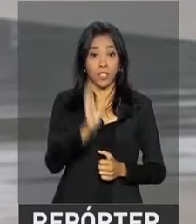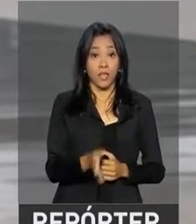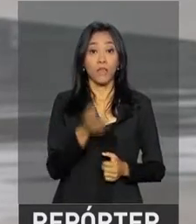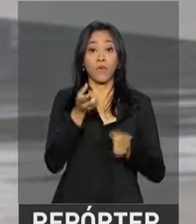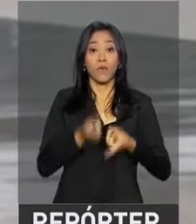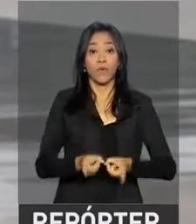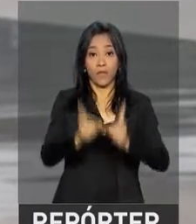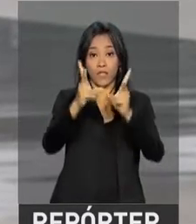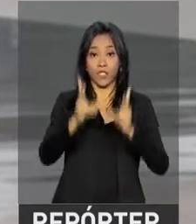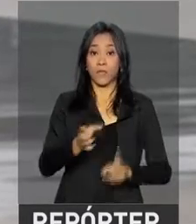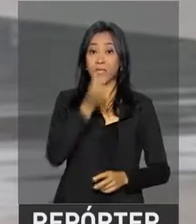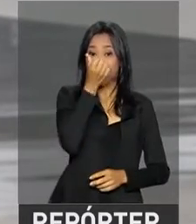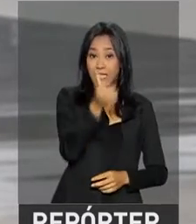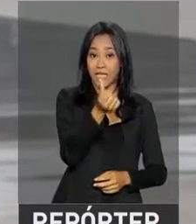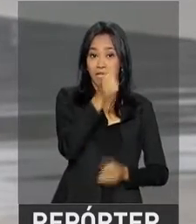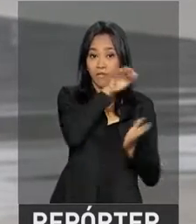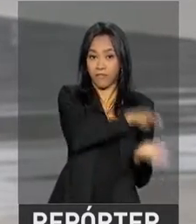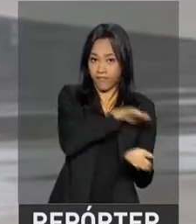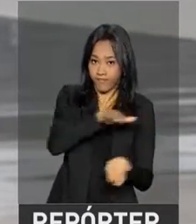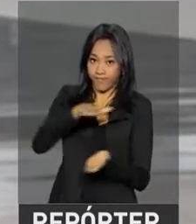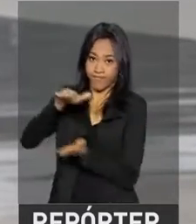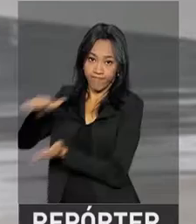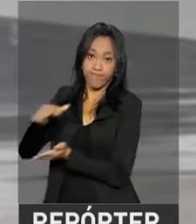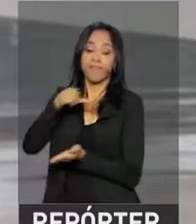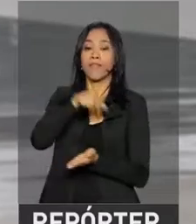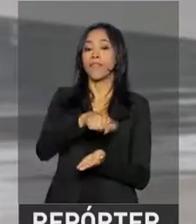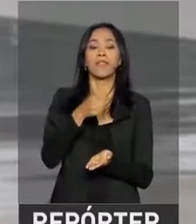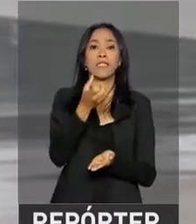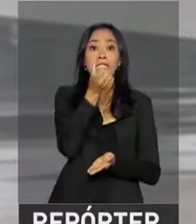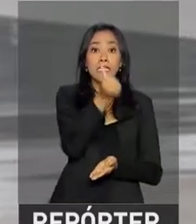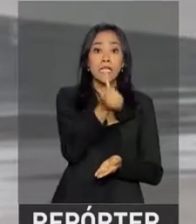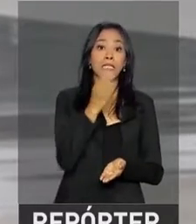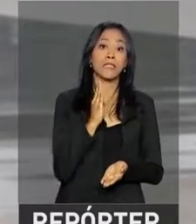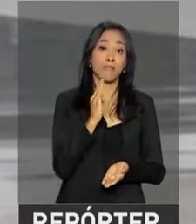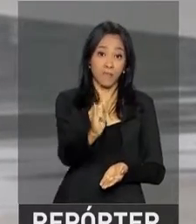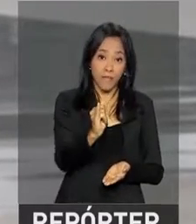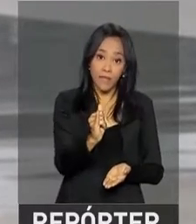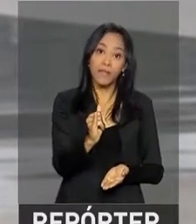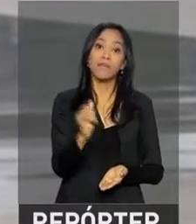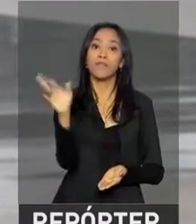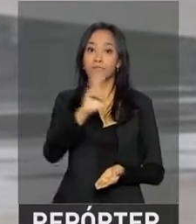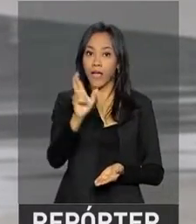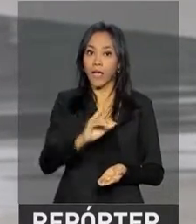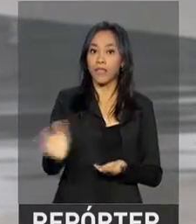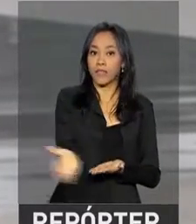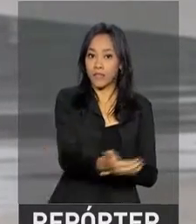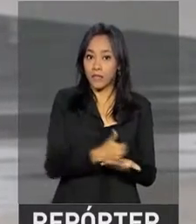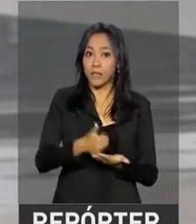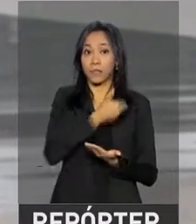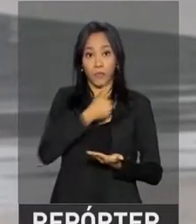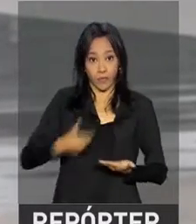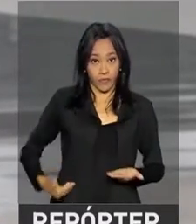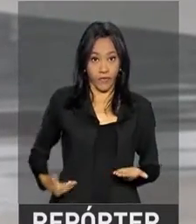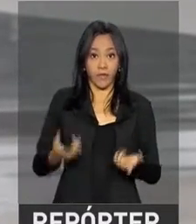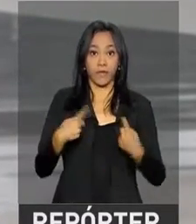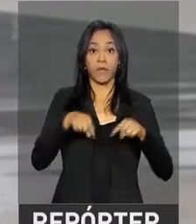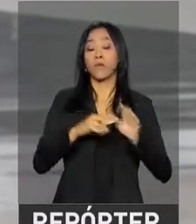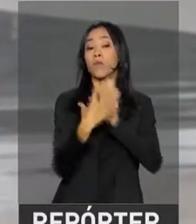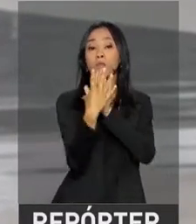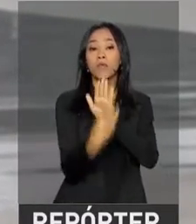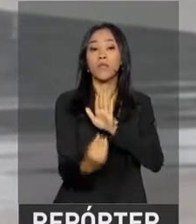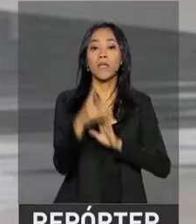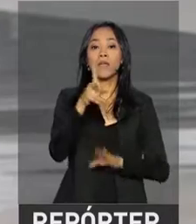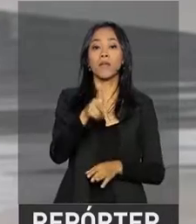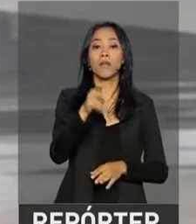arrematados 6 blocos que geraram 6 bilhões de reais em arrecadação. No regime de partilha, as